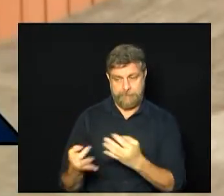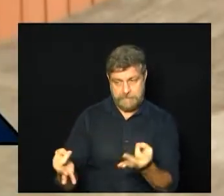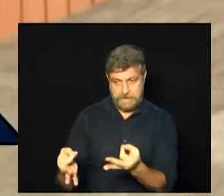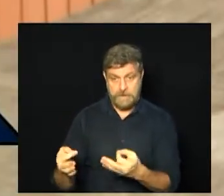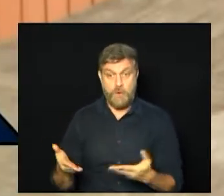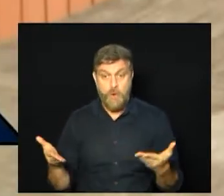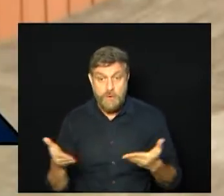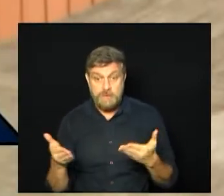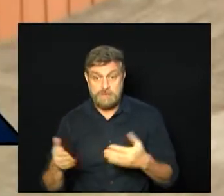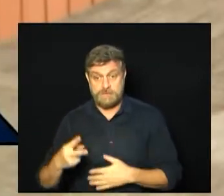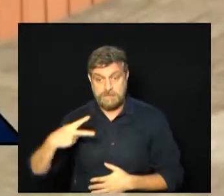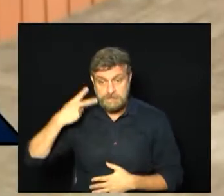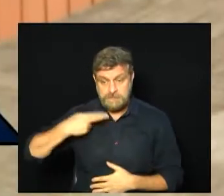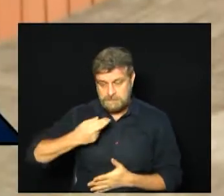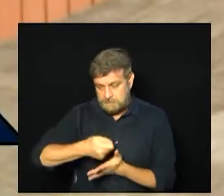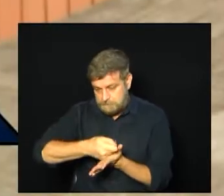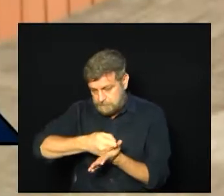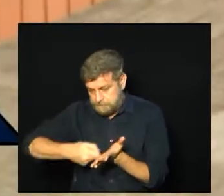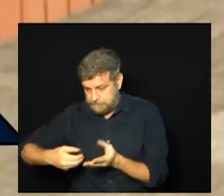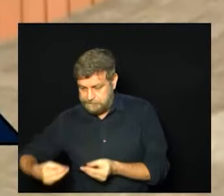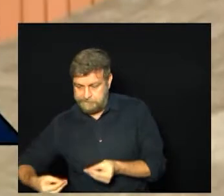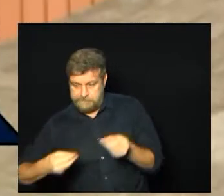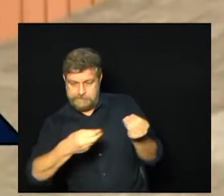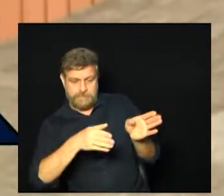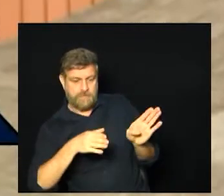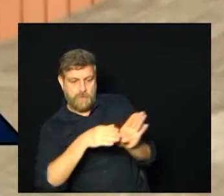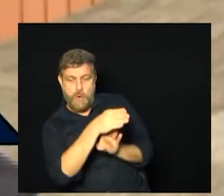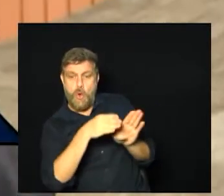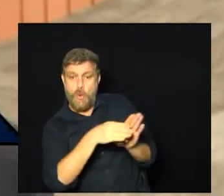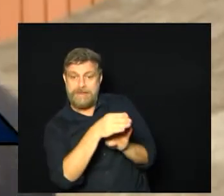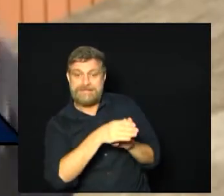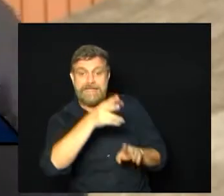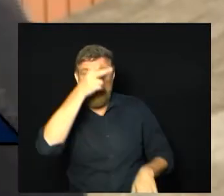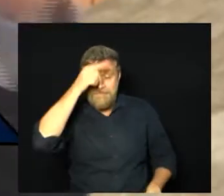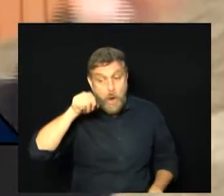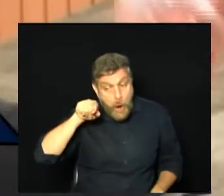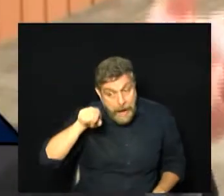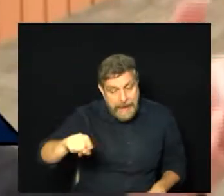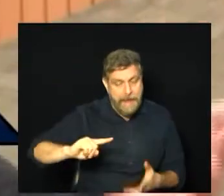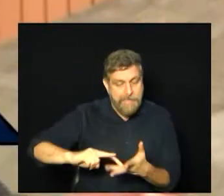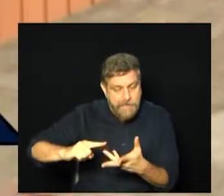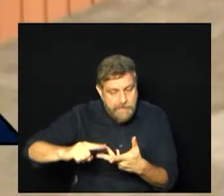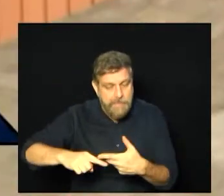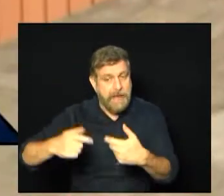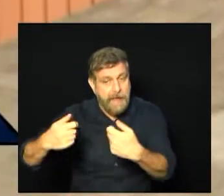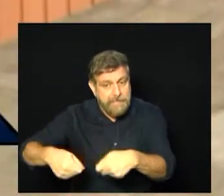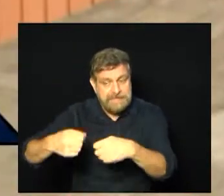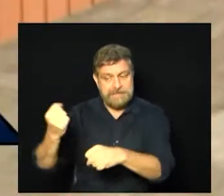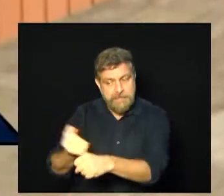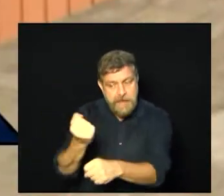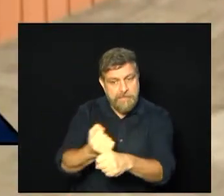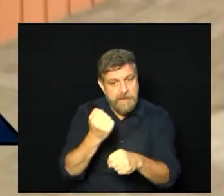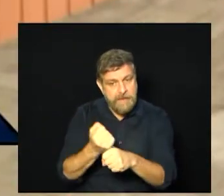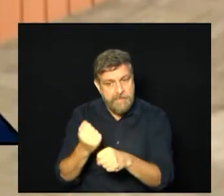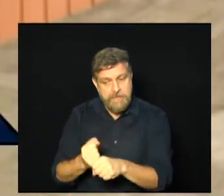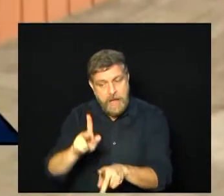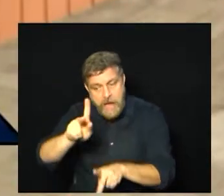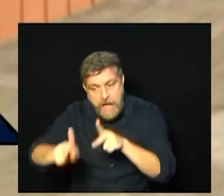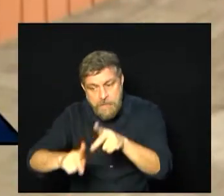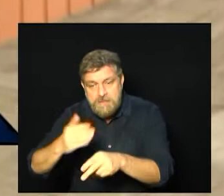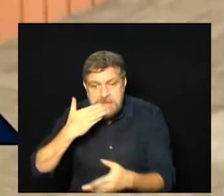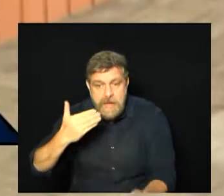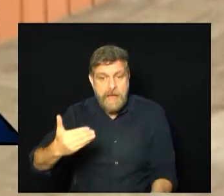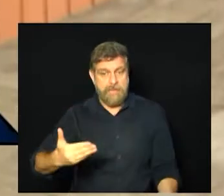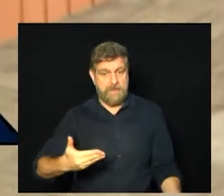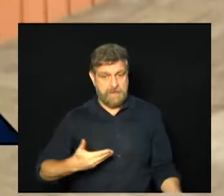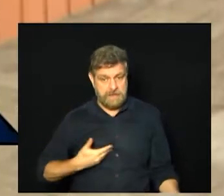o vereador tem é fazer a indicação, indicar para o prefeito que ele faça essas obras para atender a população, essa demanda